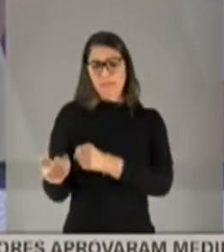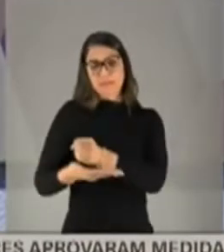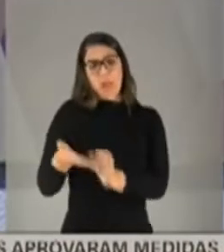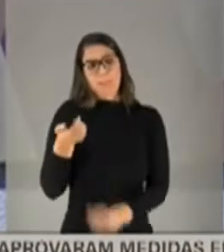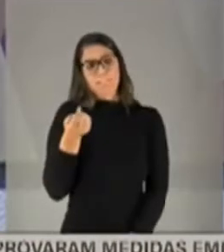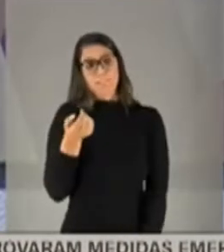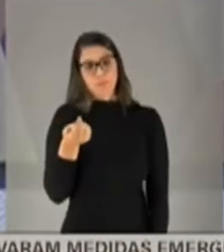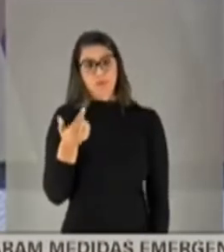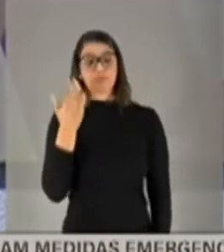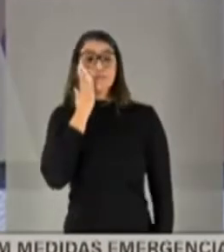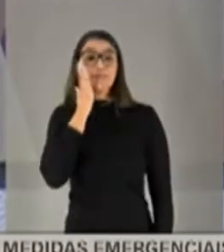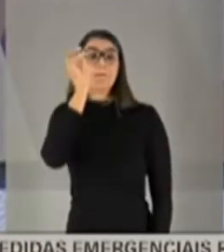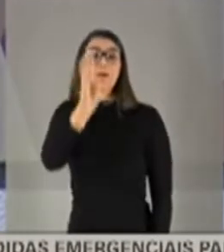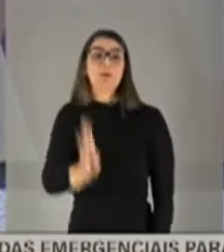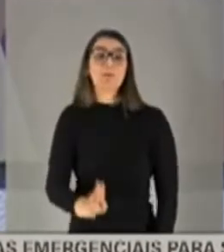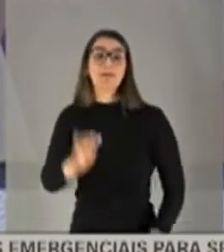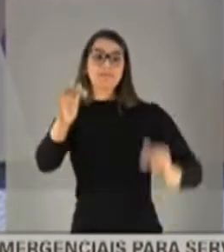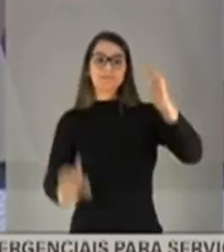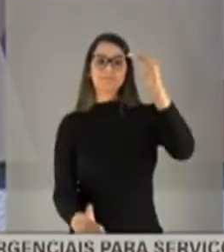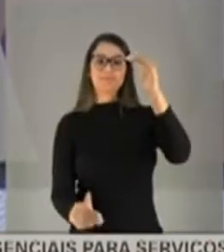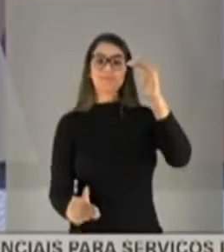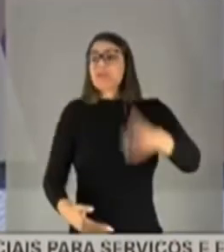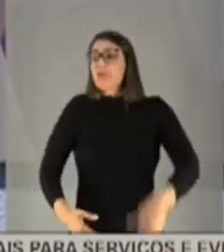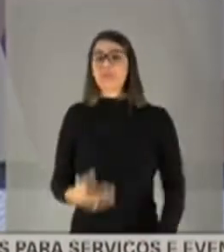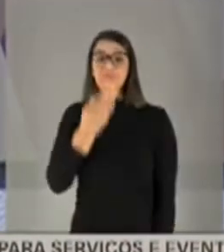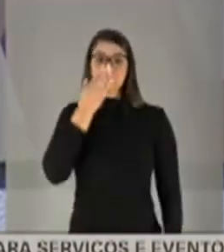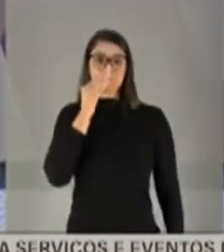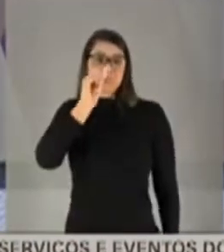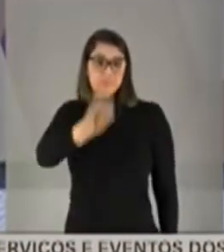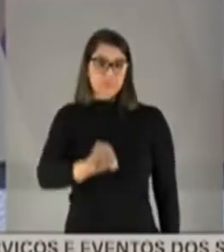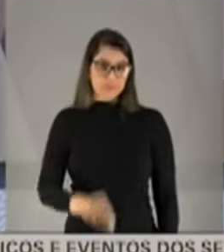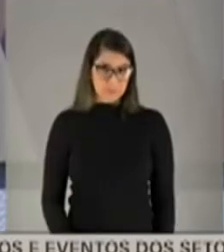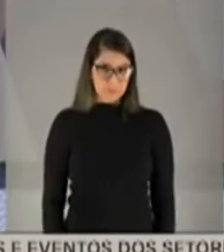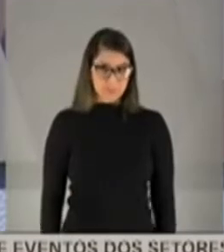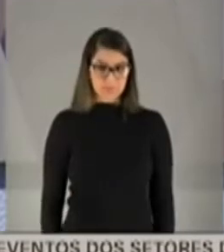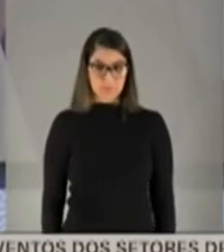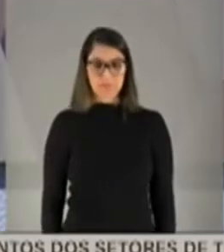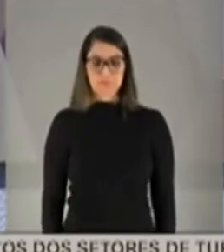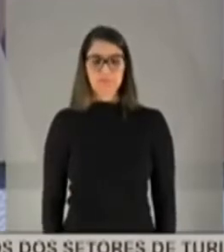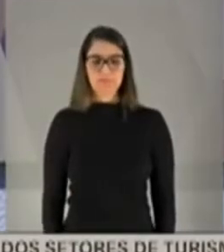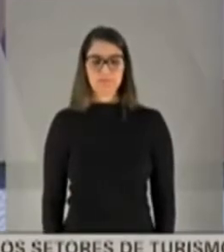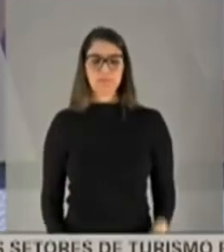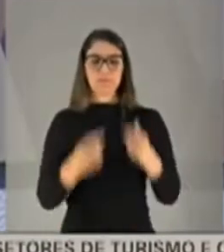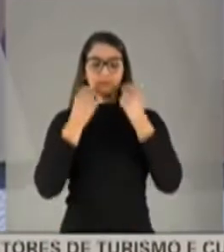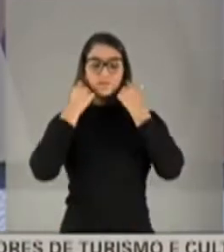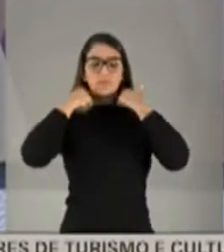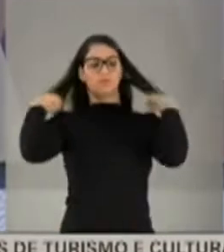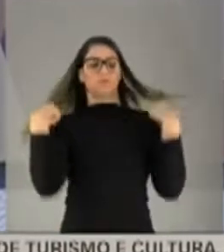uma desigualdade nesse campo. E deixamos passar. O próximo, por favor, já quase